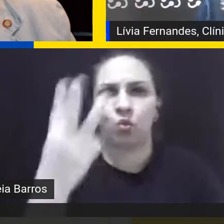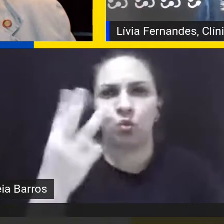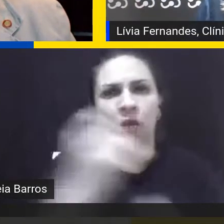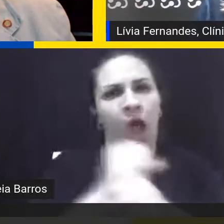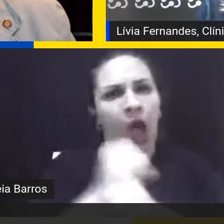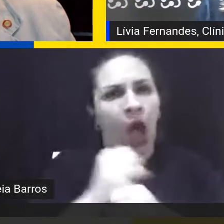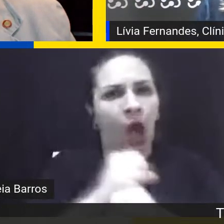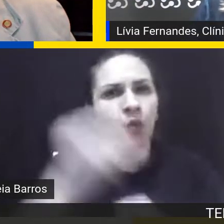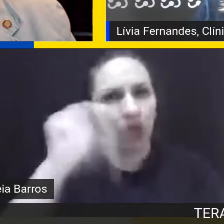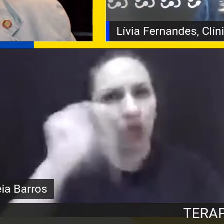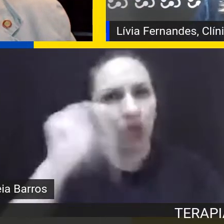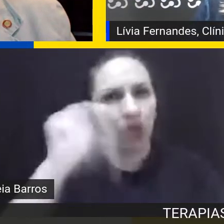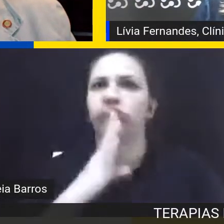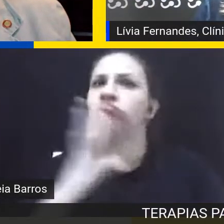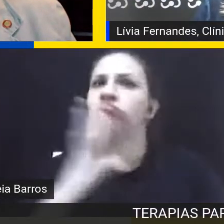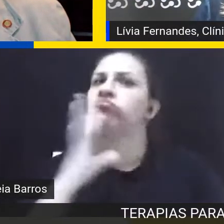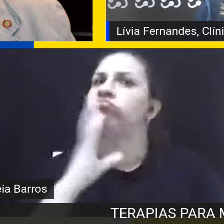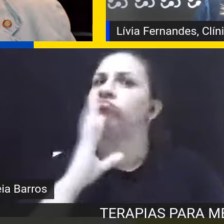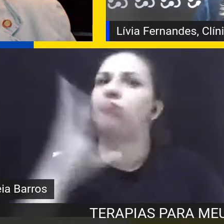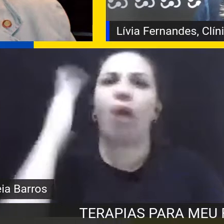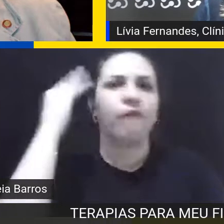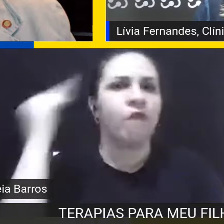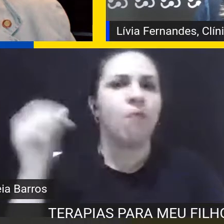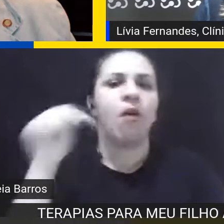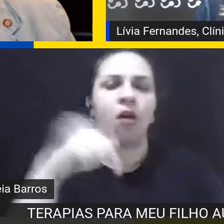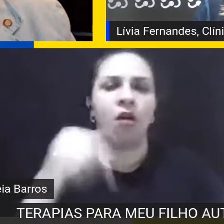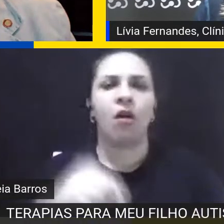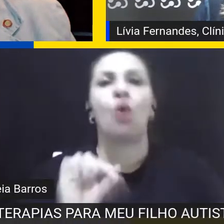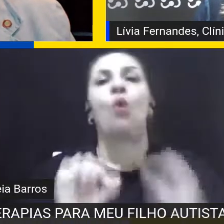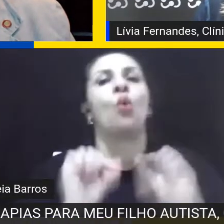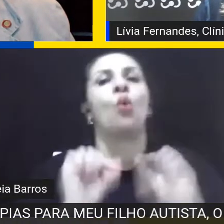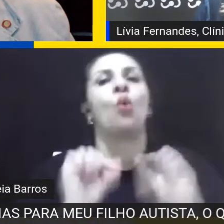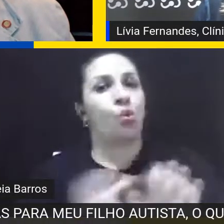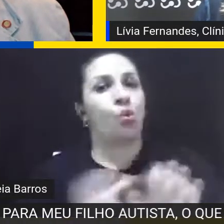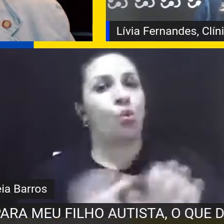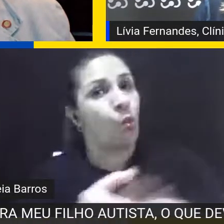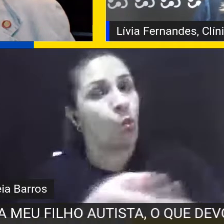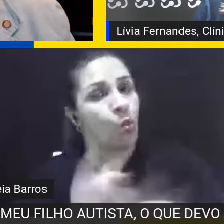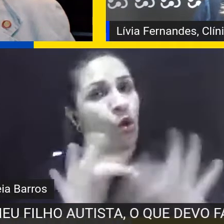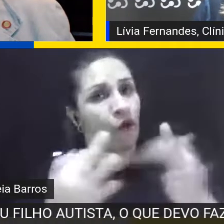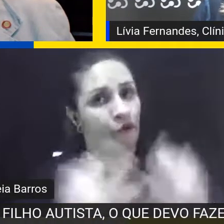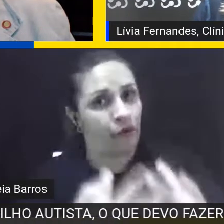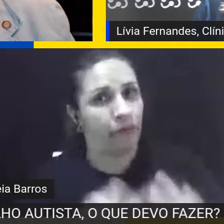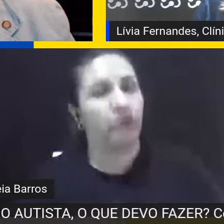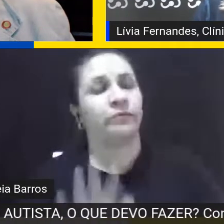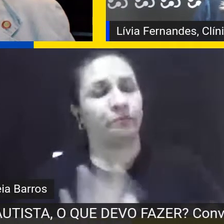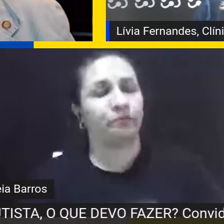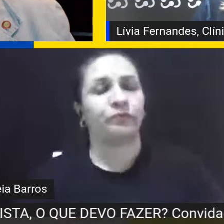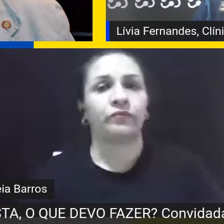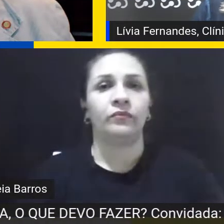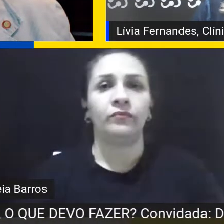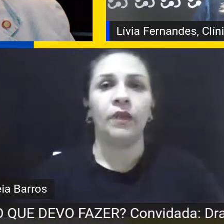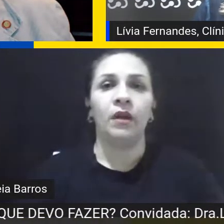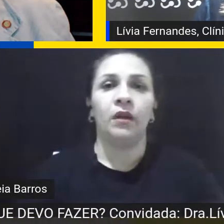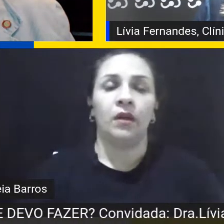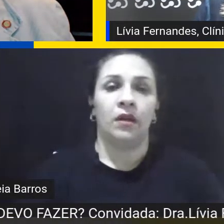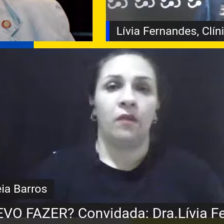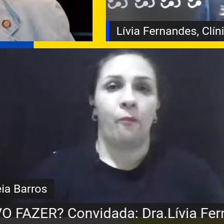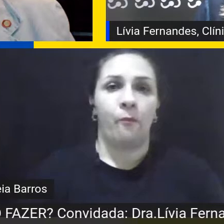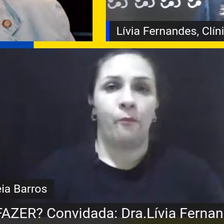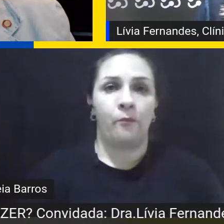bem reconhecida. O que a gente orienta aos pais? A gente orienta que